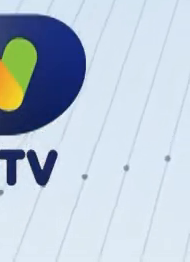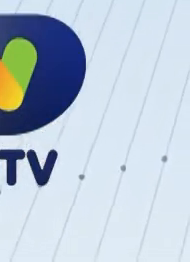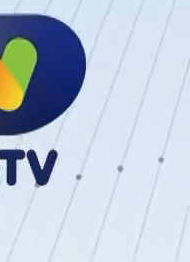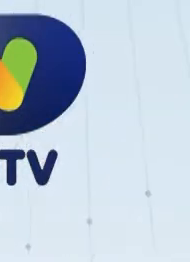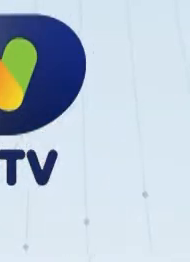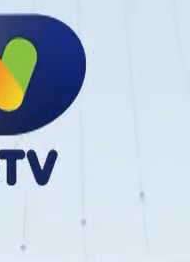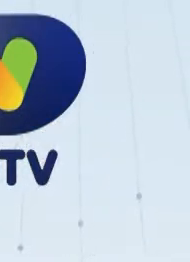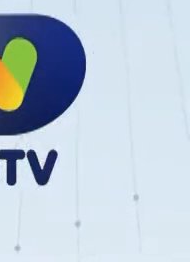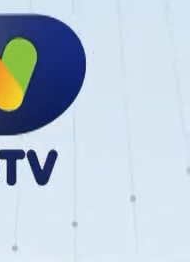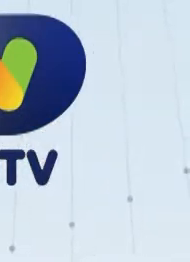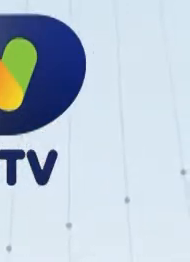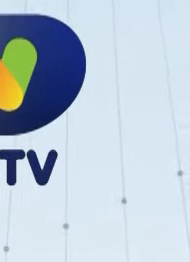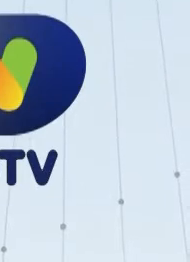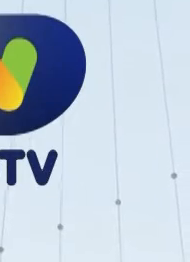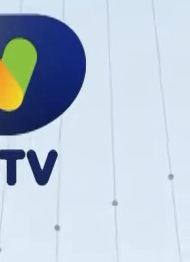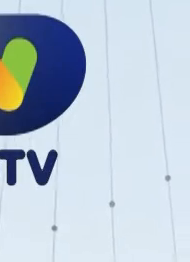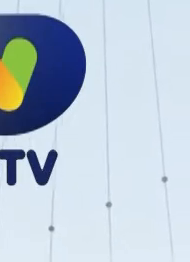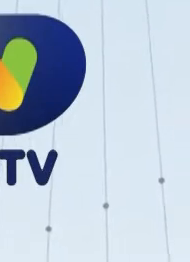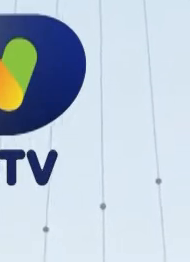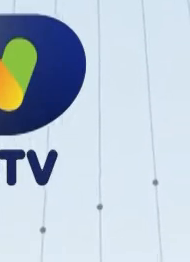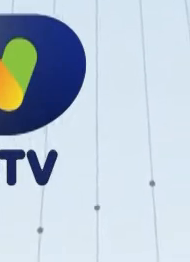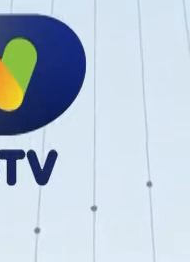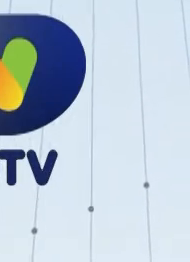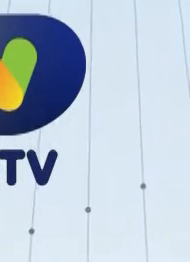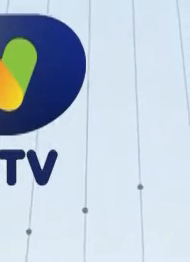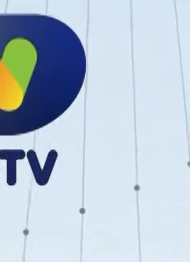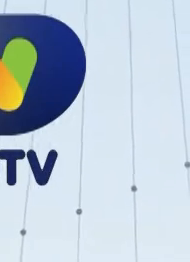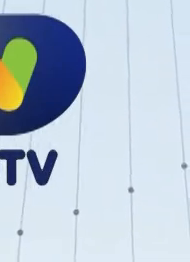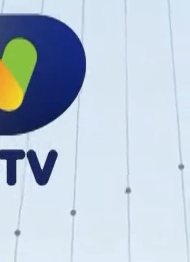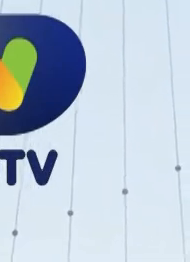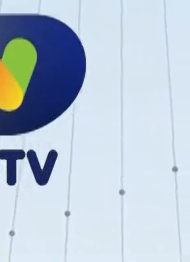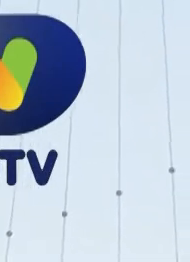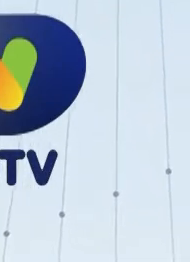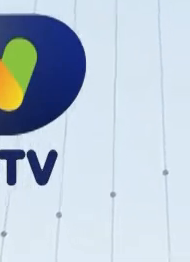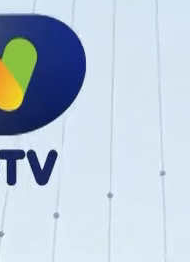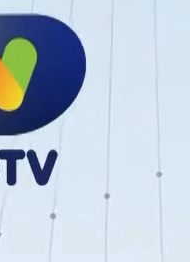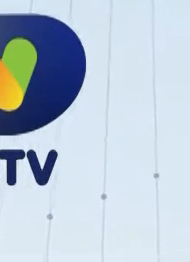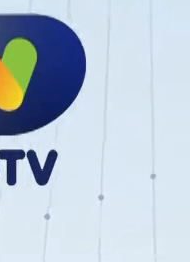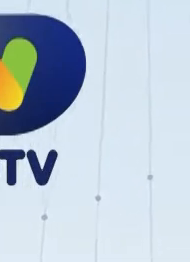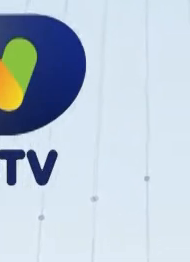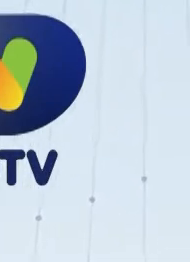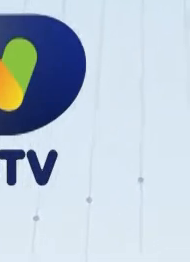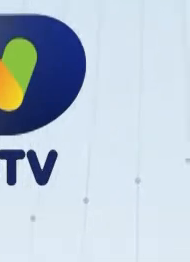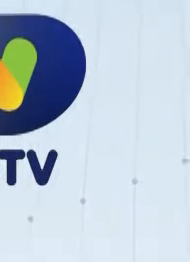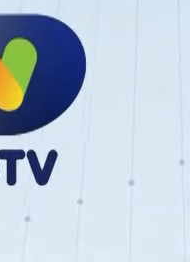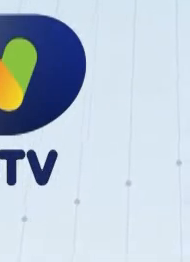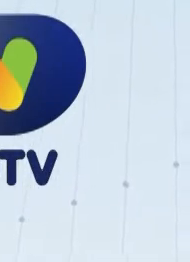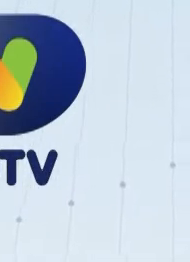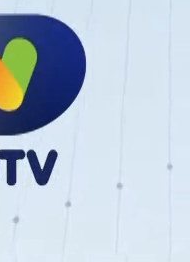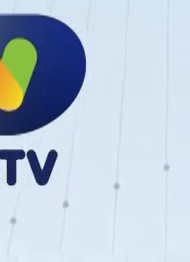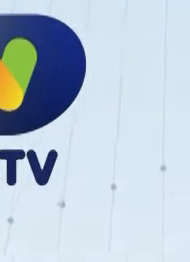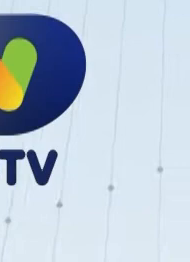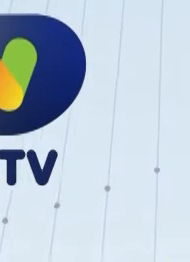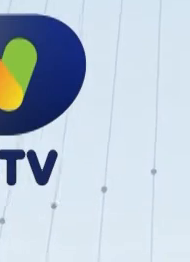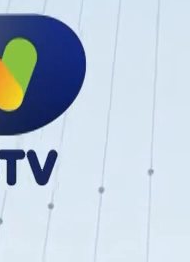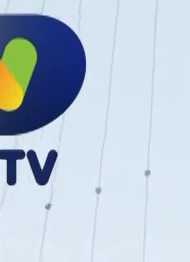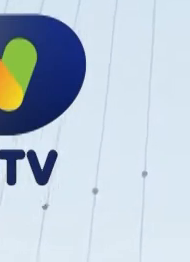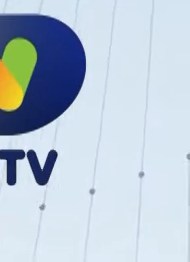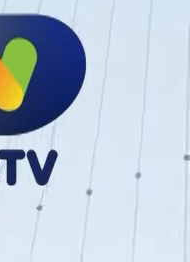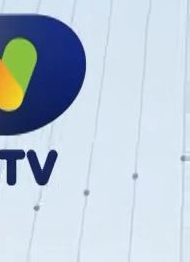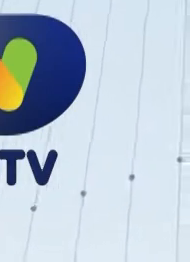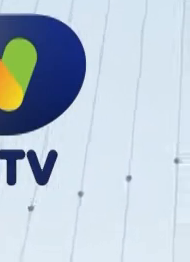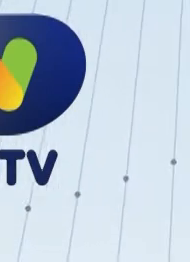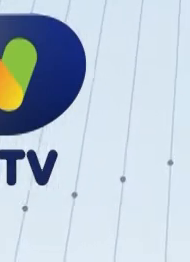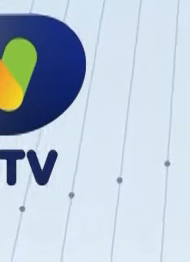fraca e cansada mas a situação mais complicada é do esposo seu Alcides ao cuidar dela começou a ter os sintomas